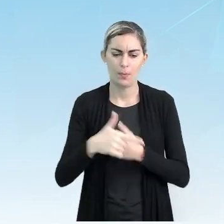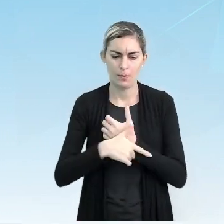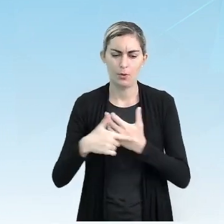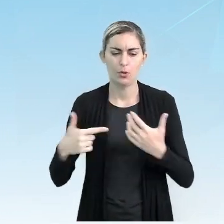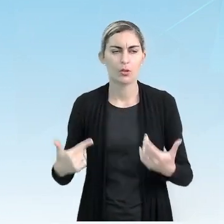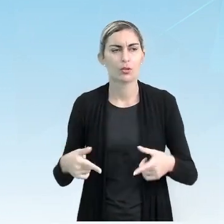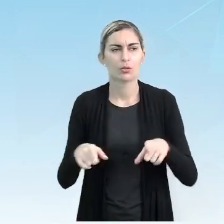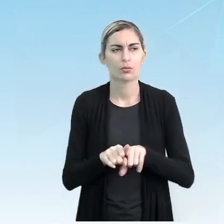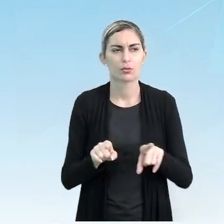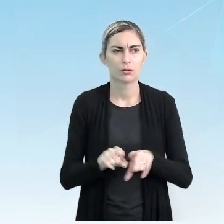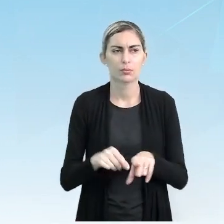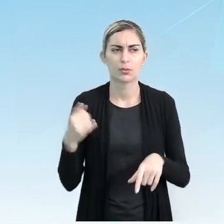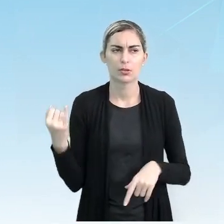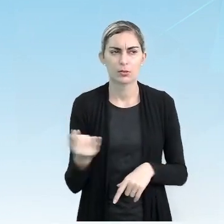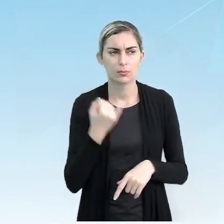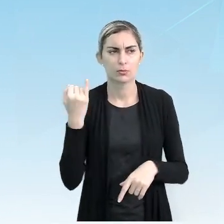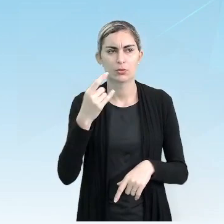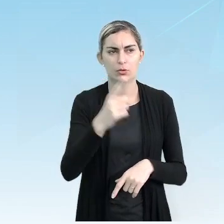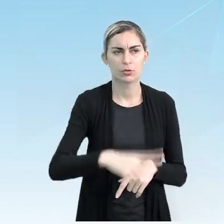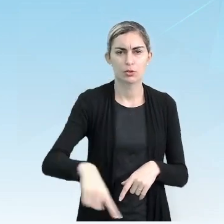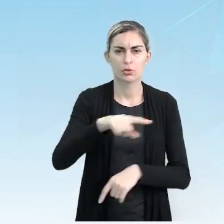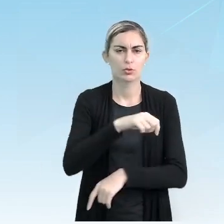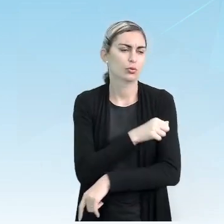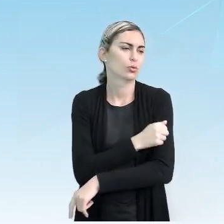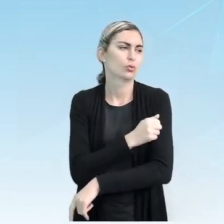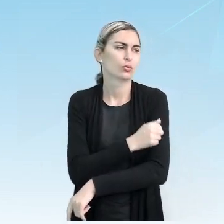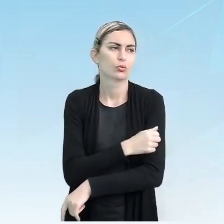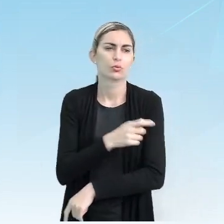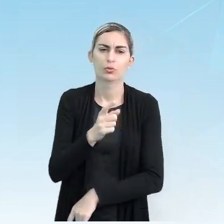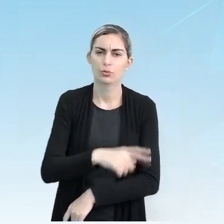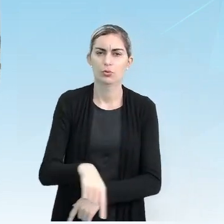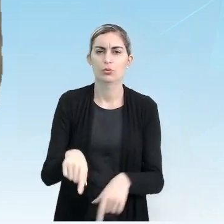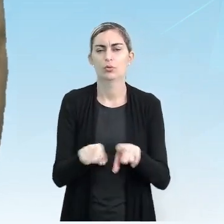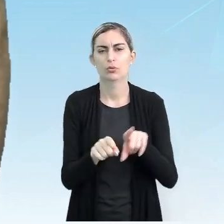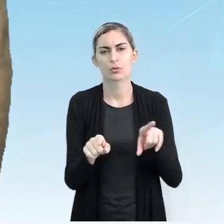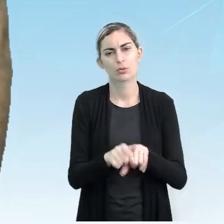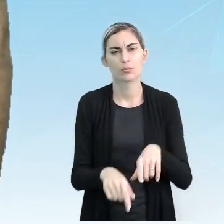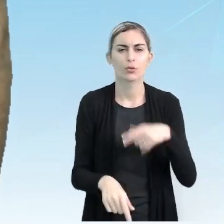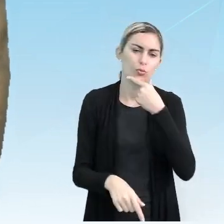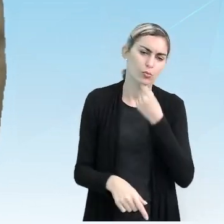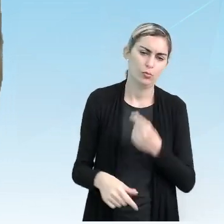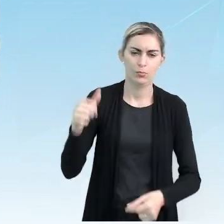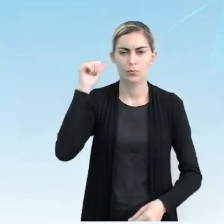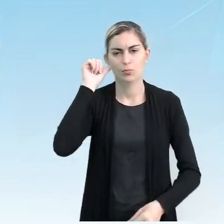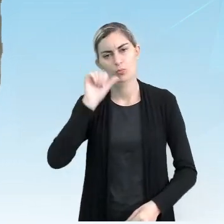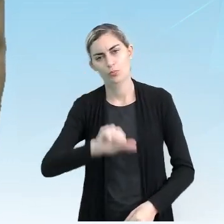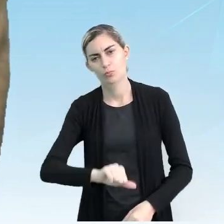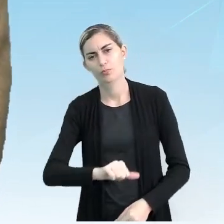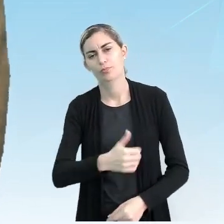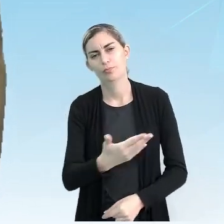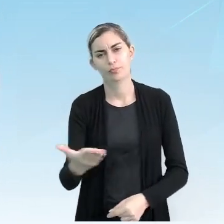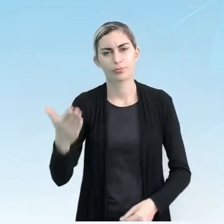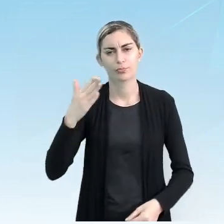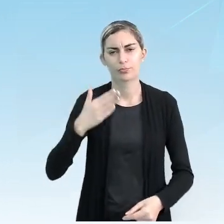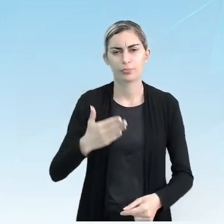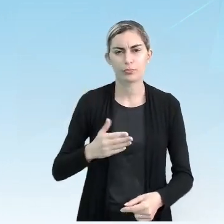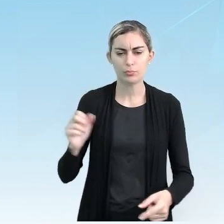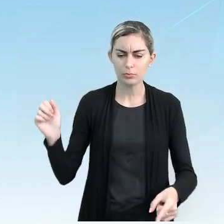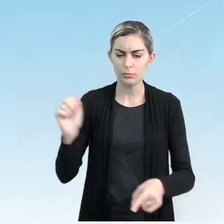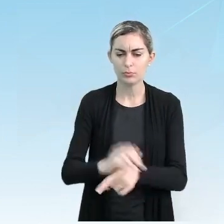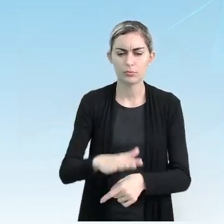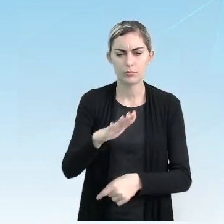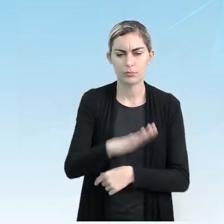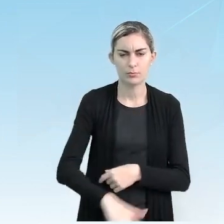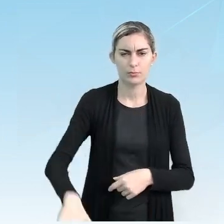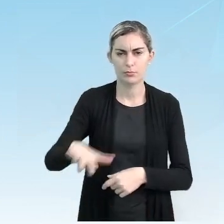moral é importante para o nosso estudante e a nossa também, masculino e feminino, estudantes que pretendam assim, entrar na área